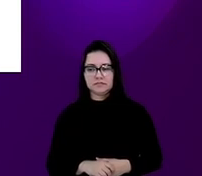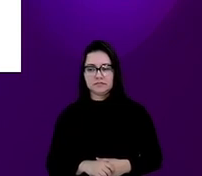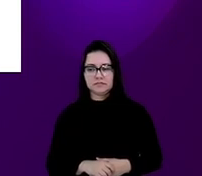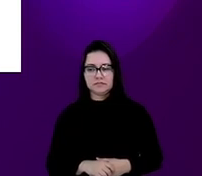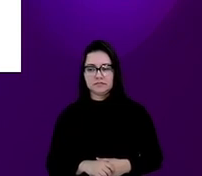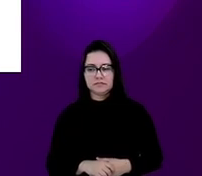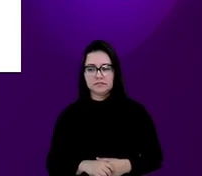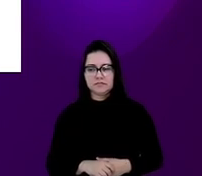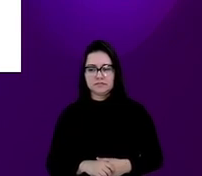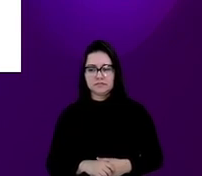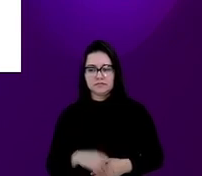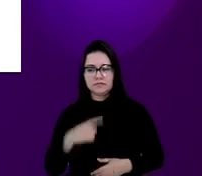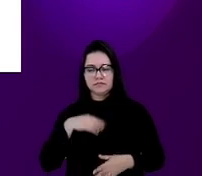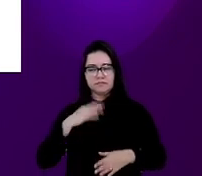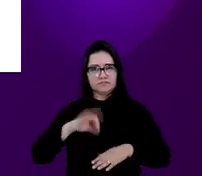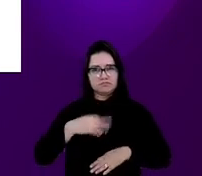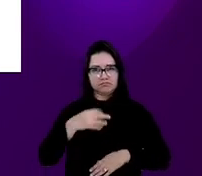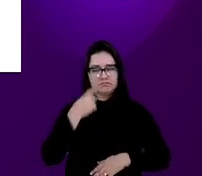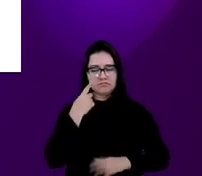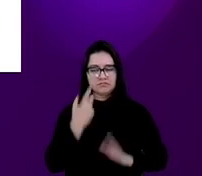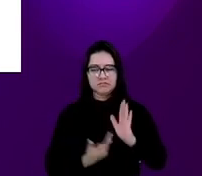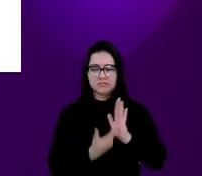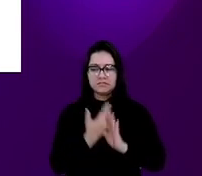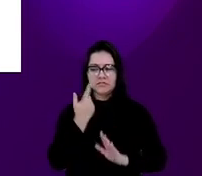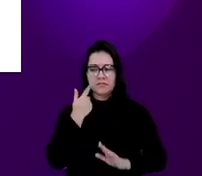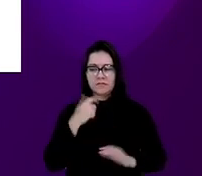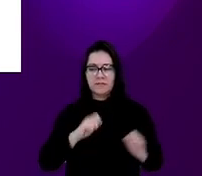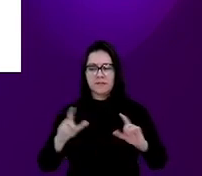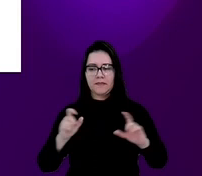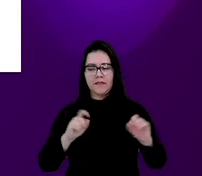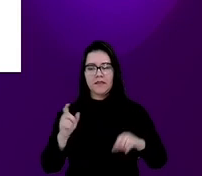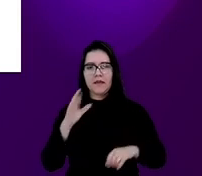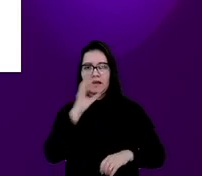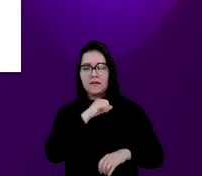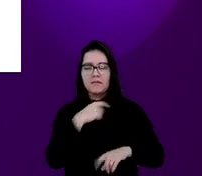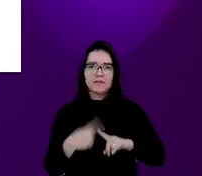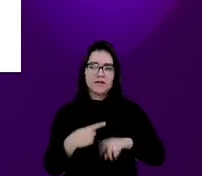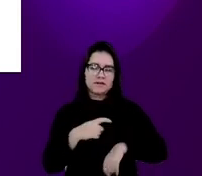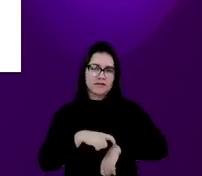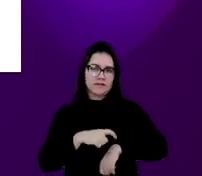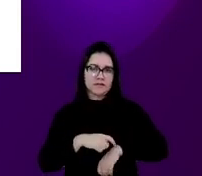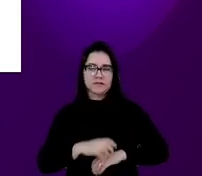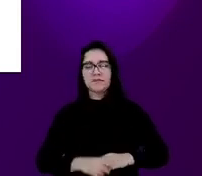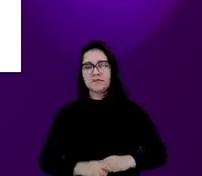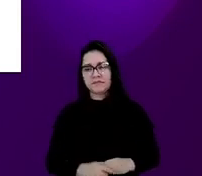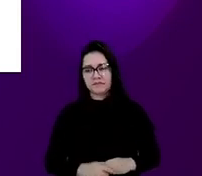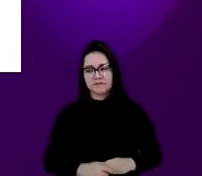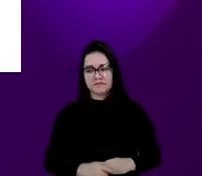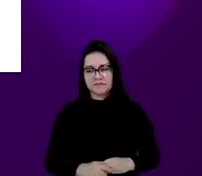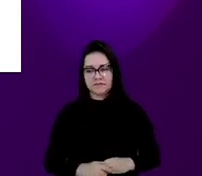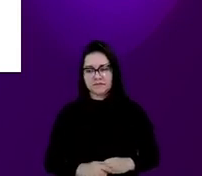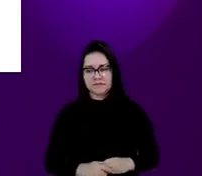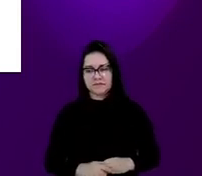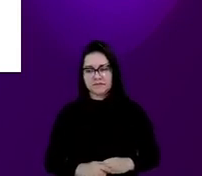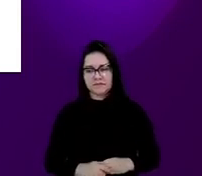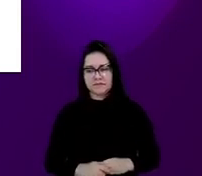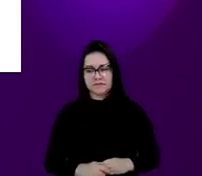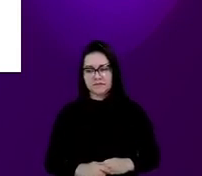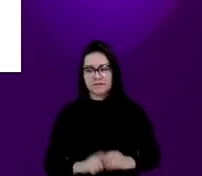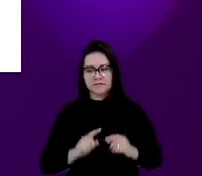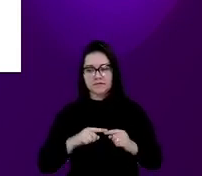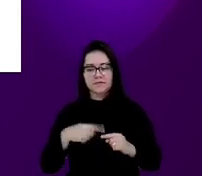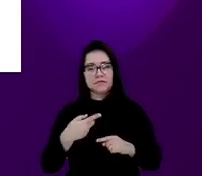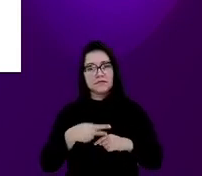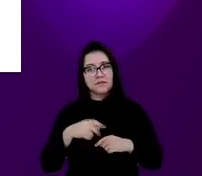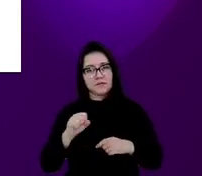e a reconstrução. Eu estou passando rápido por causa do nosso tempo, e esse é o pré, o pós de 6